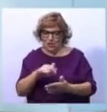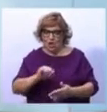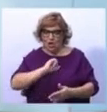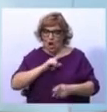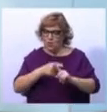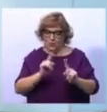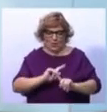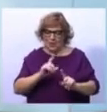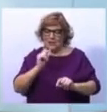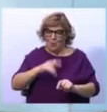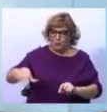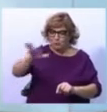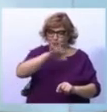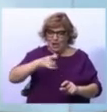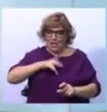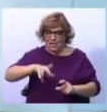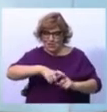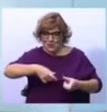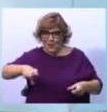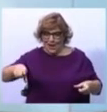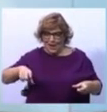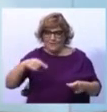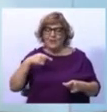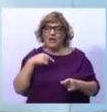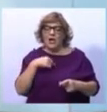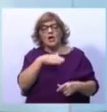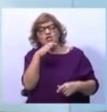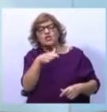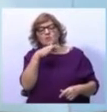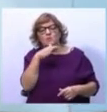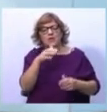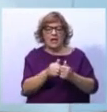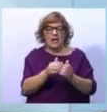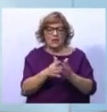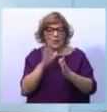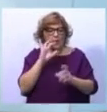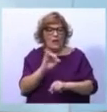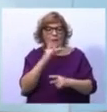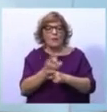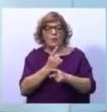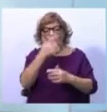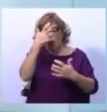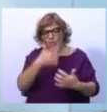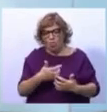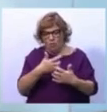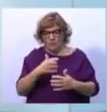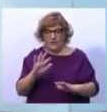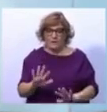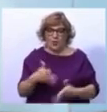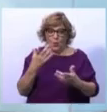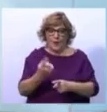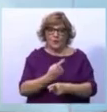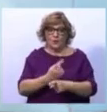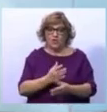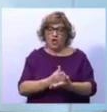nosso hospital, e conseguimos elucidar e esclarecer muitas destas dúvidas. Quando as